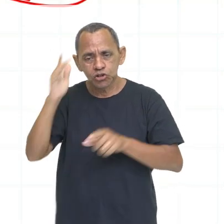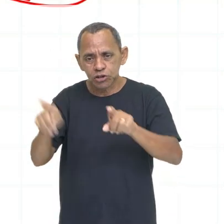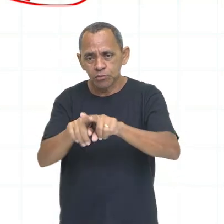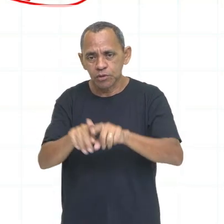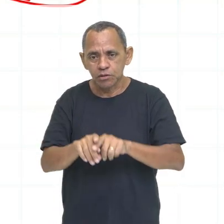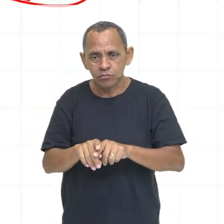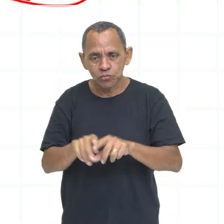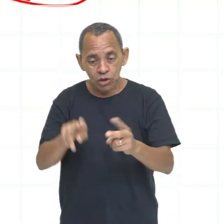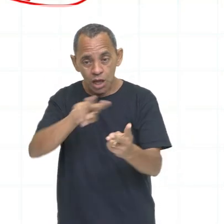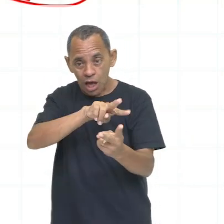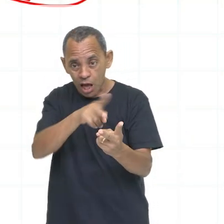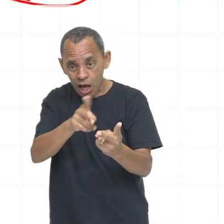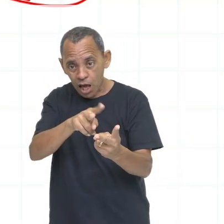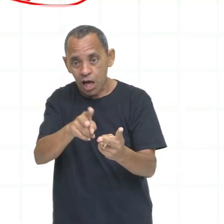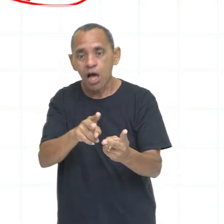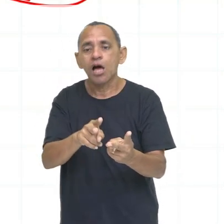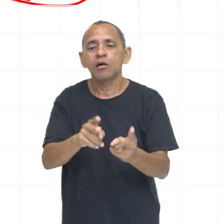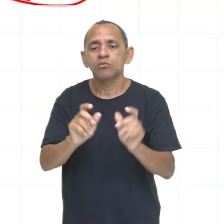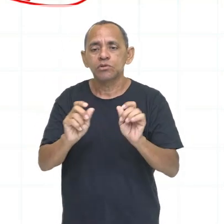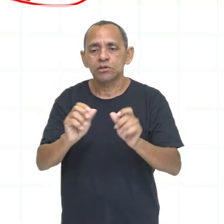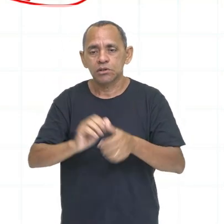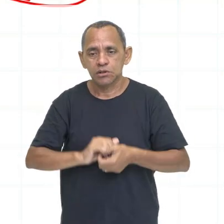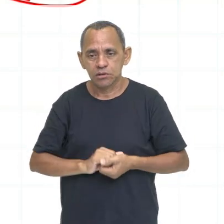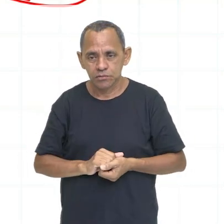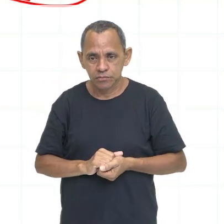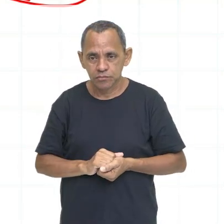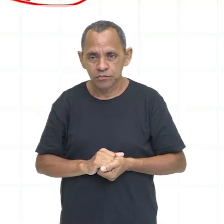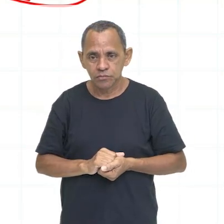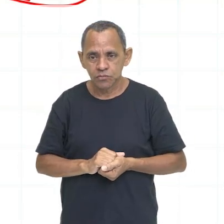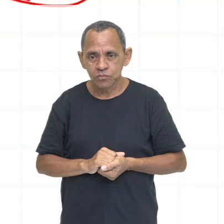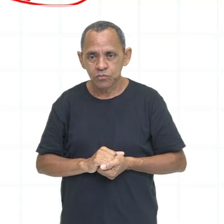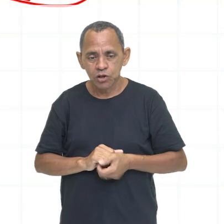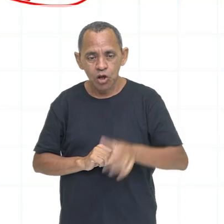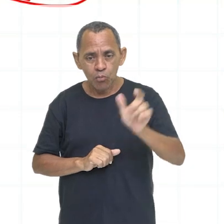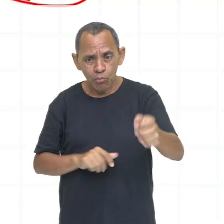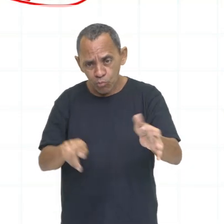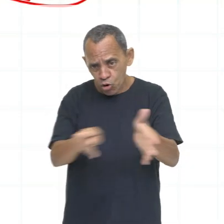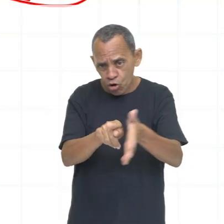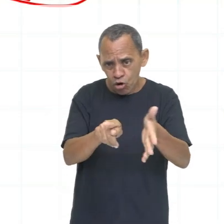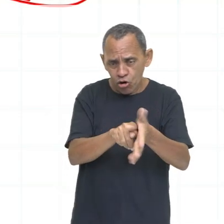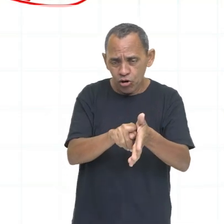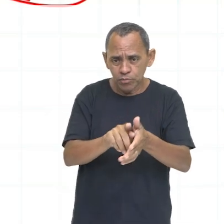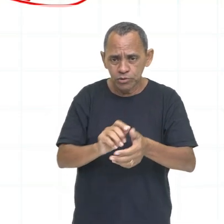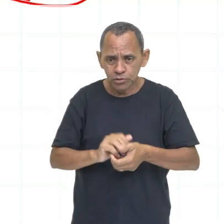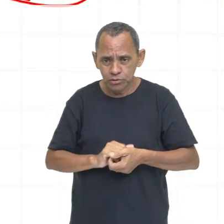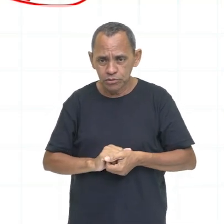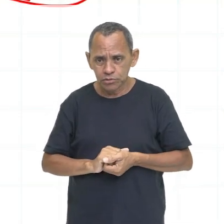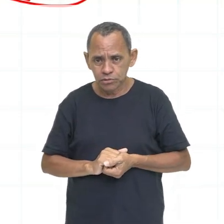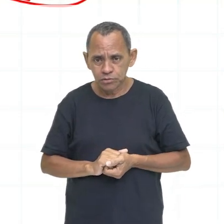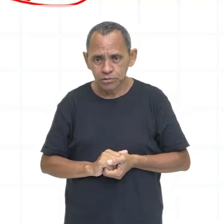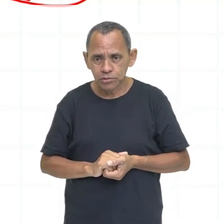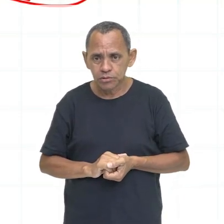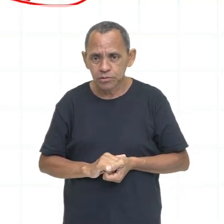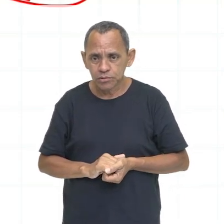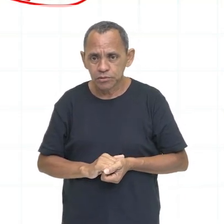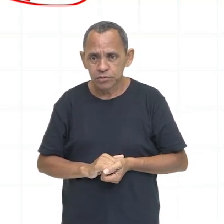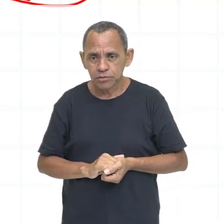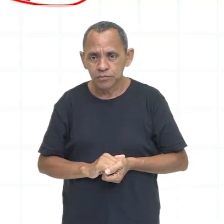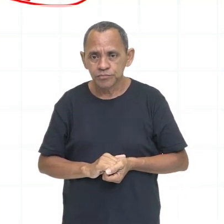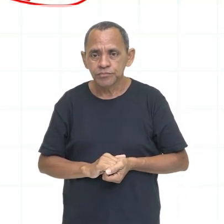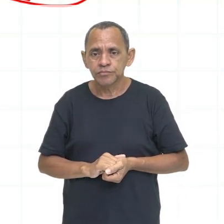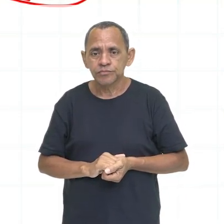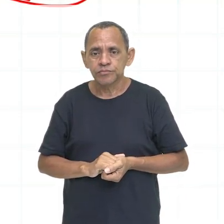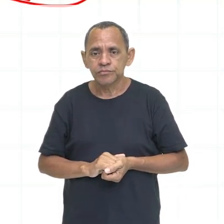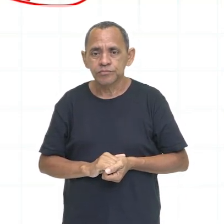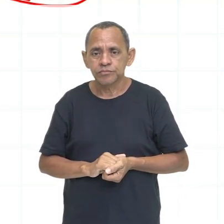both, by themselves, por eles mesmos, and by others, e pelos outros. Identity can